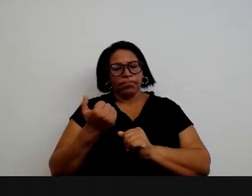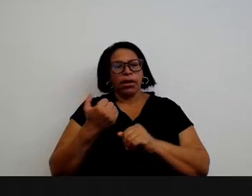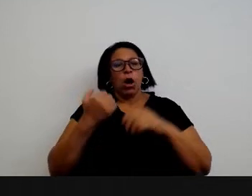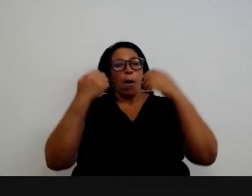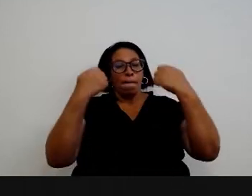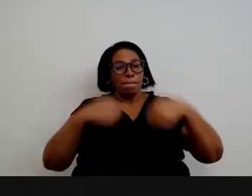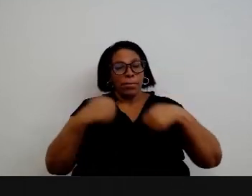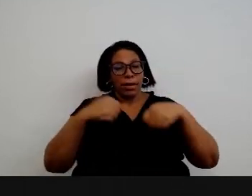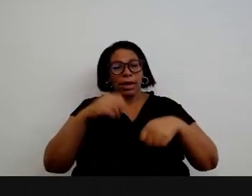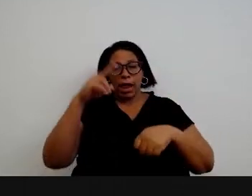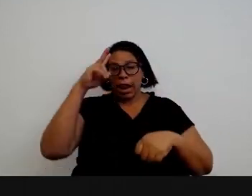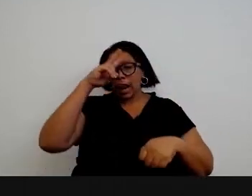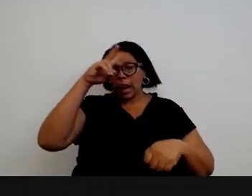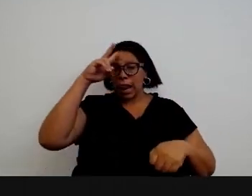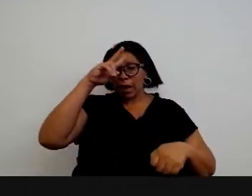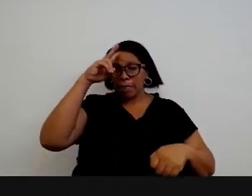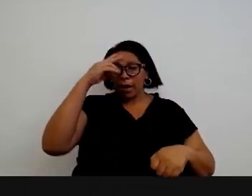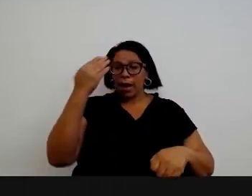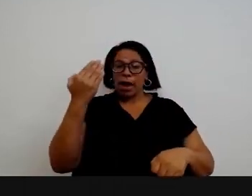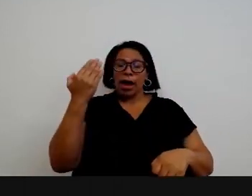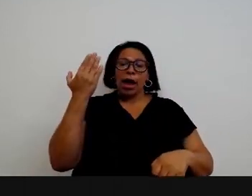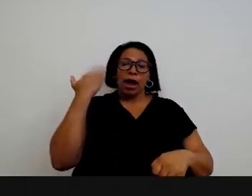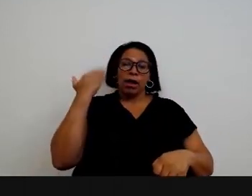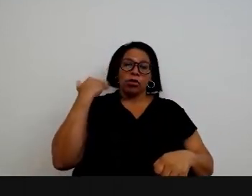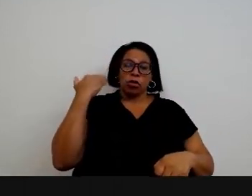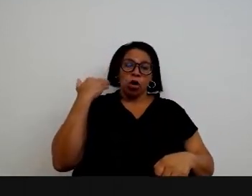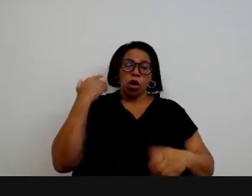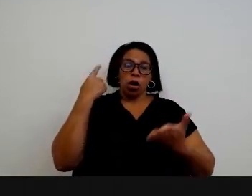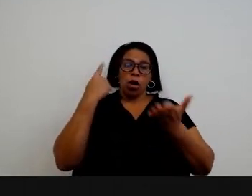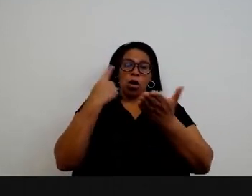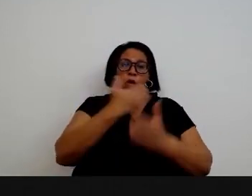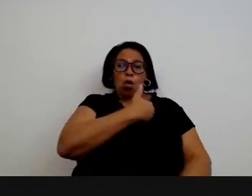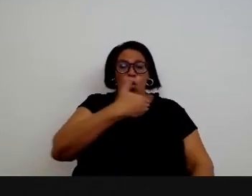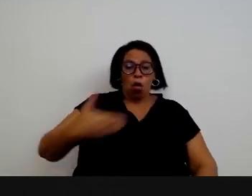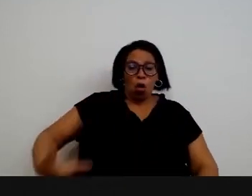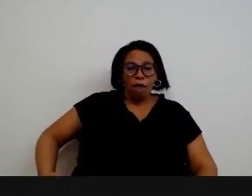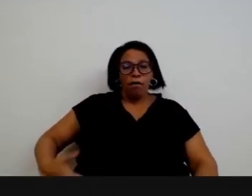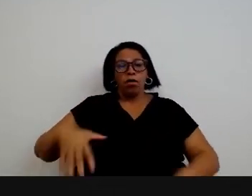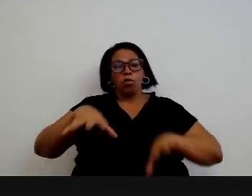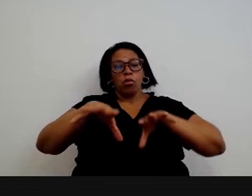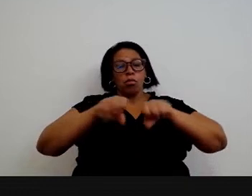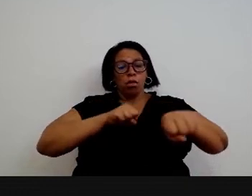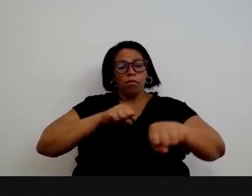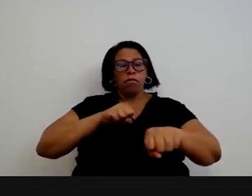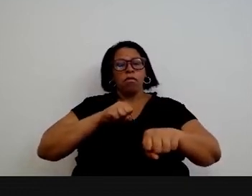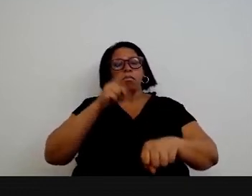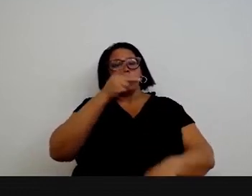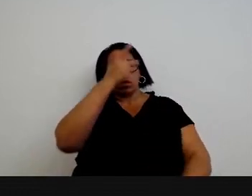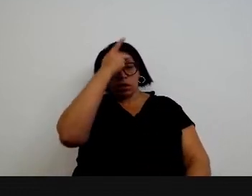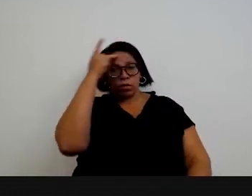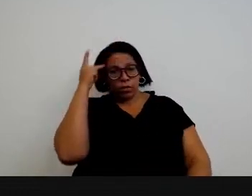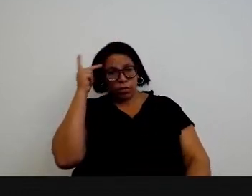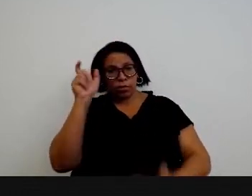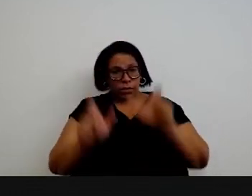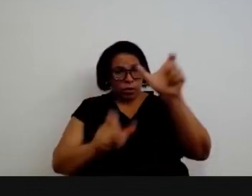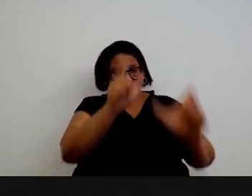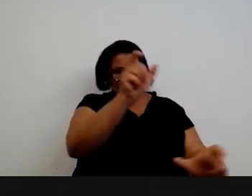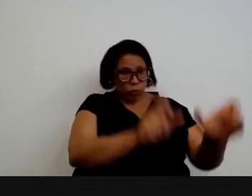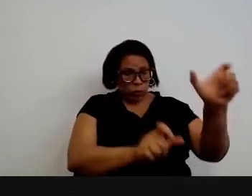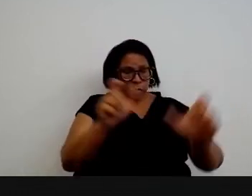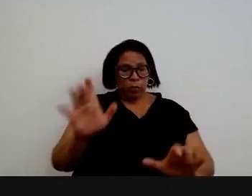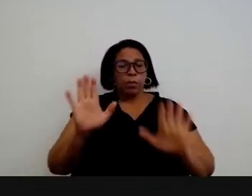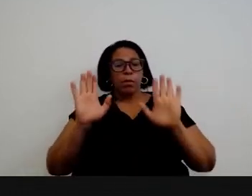A gente precisa resgatar um pouco a história do compromisso do Estado brasileiro com a formação das pessoas. A gente